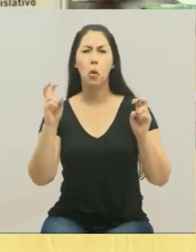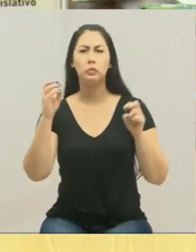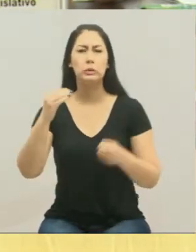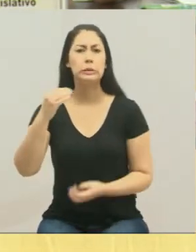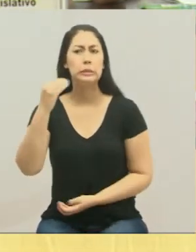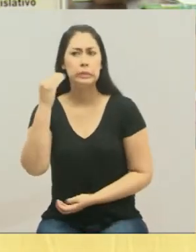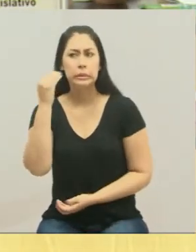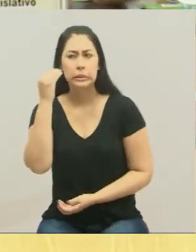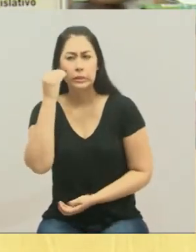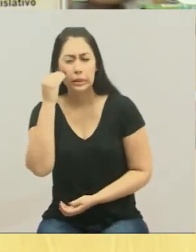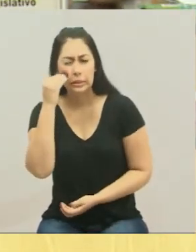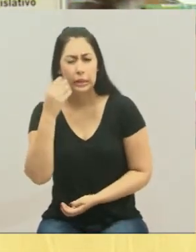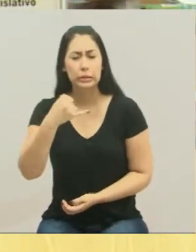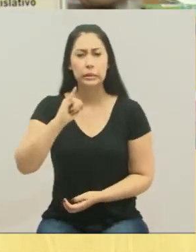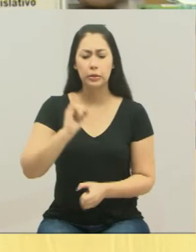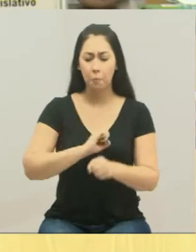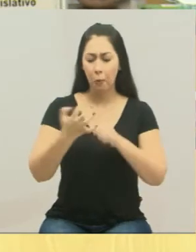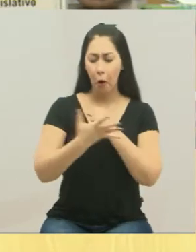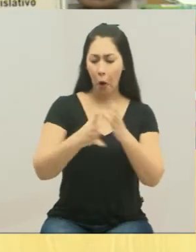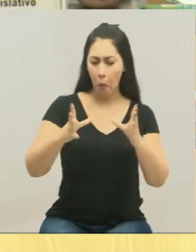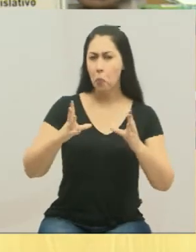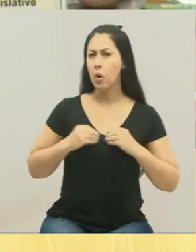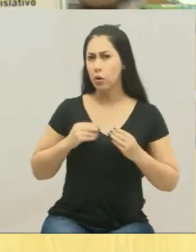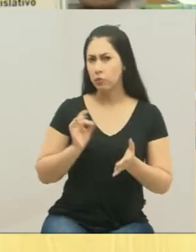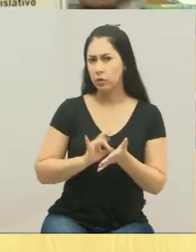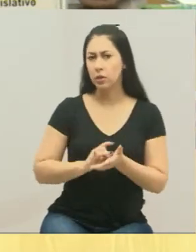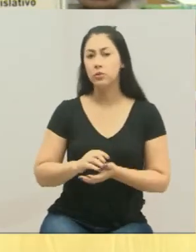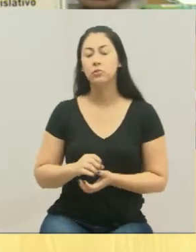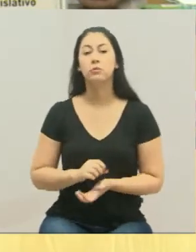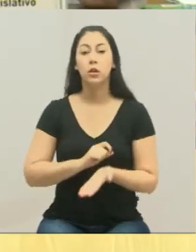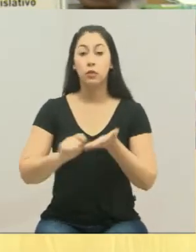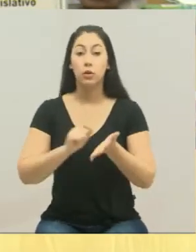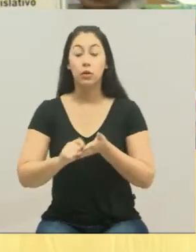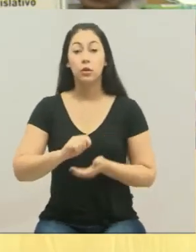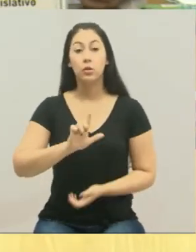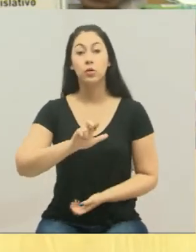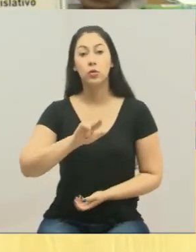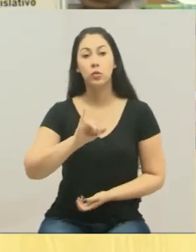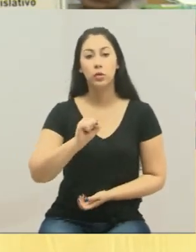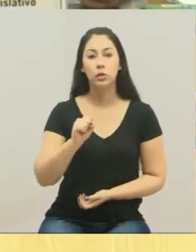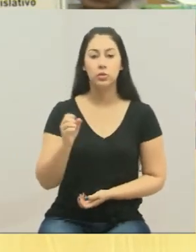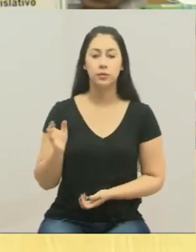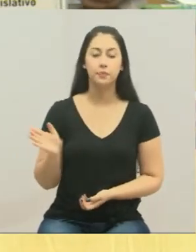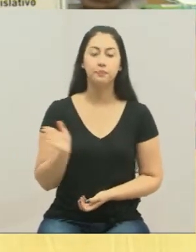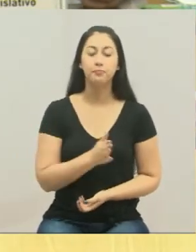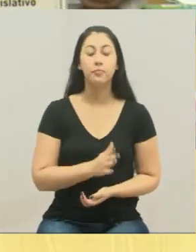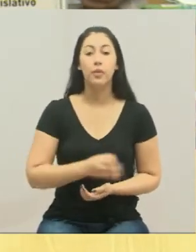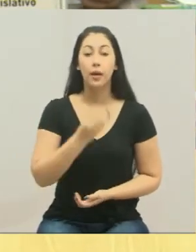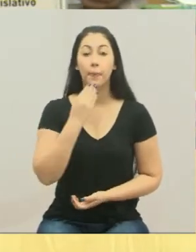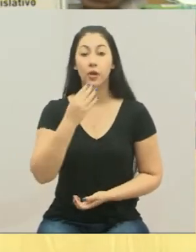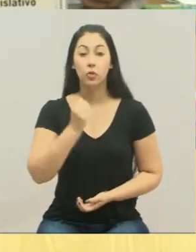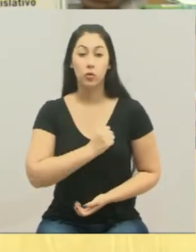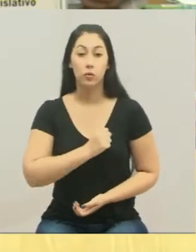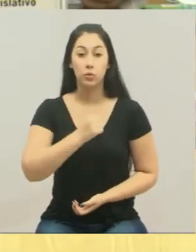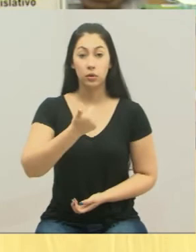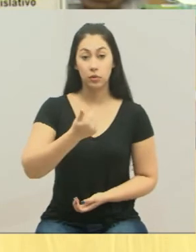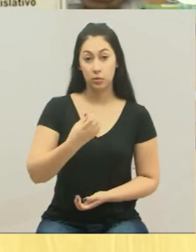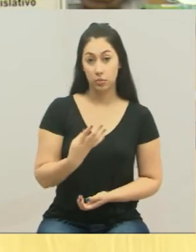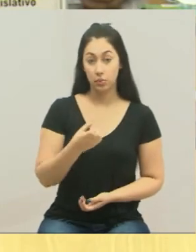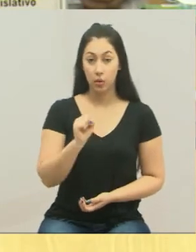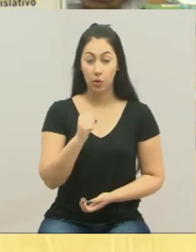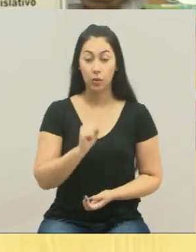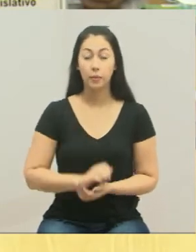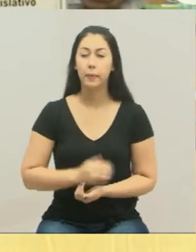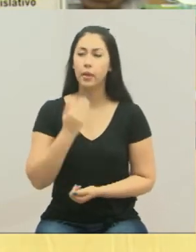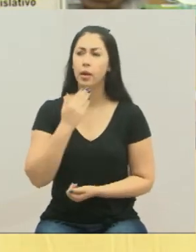da Covid-19. Autoria, vereador Luiz Flávio. Pedido de informações número 148. Requer informações acerca